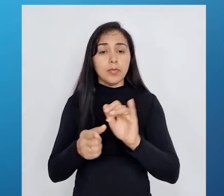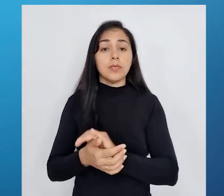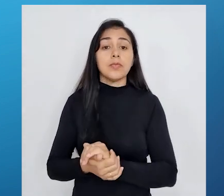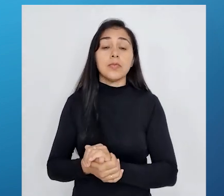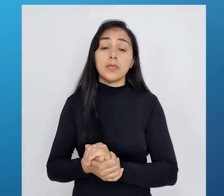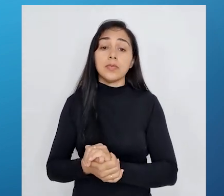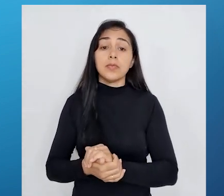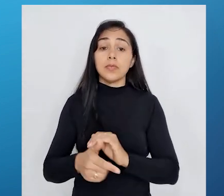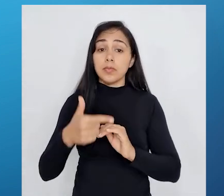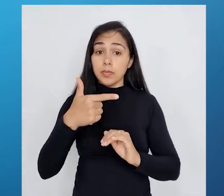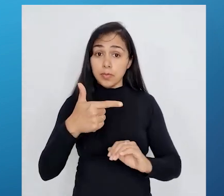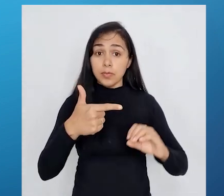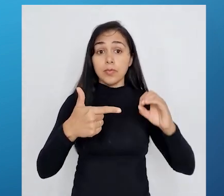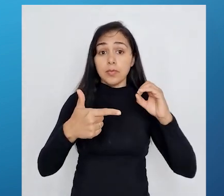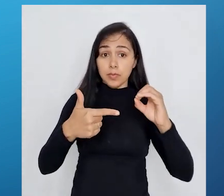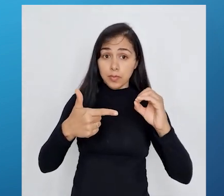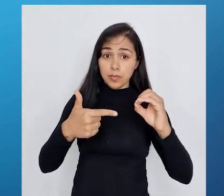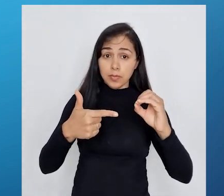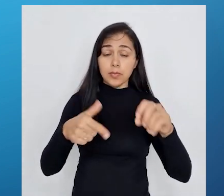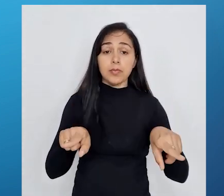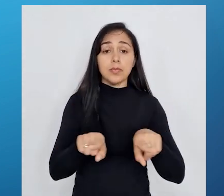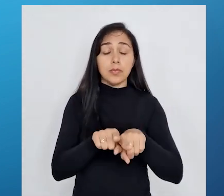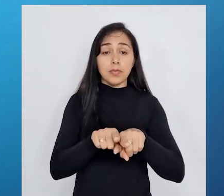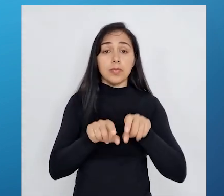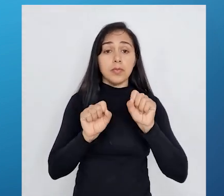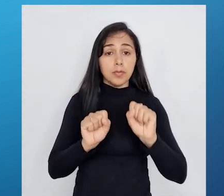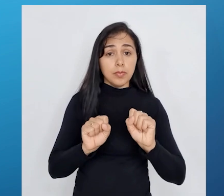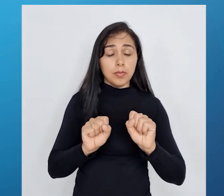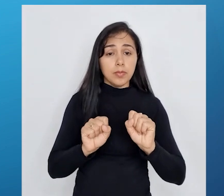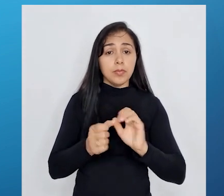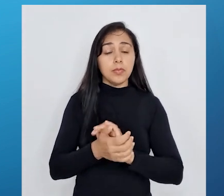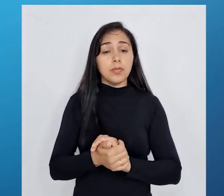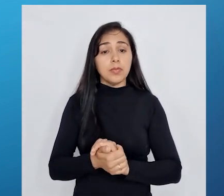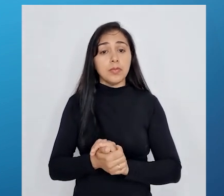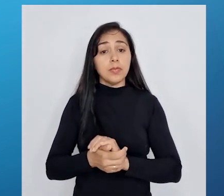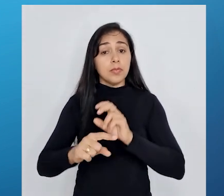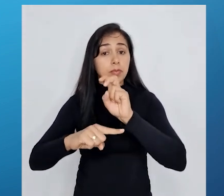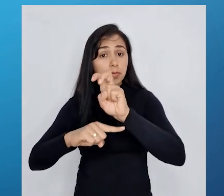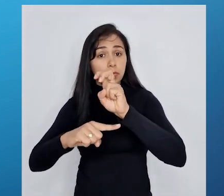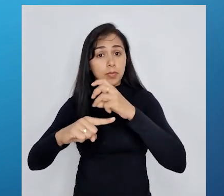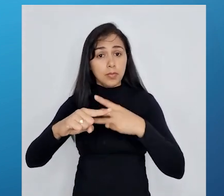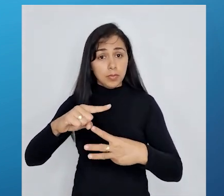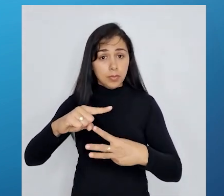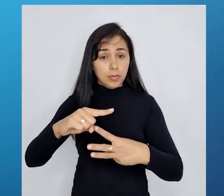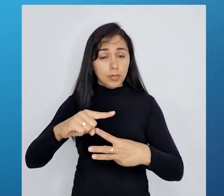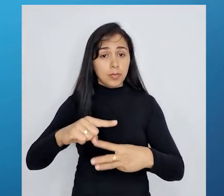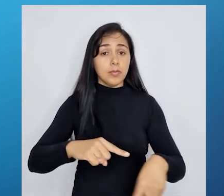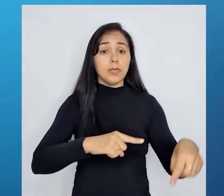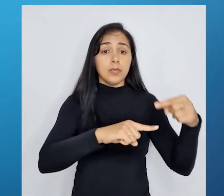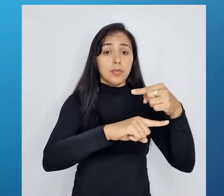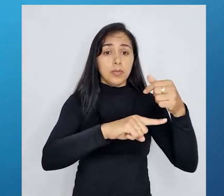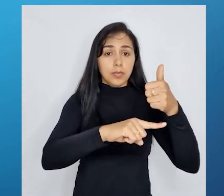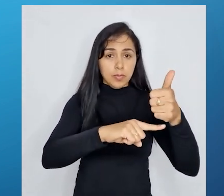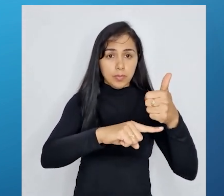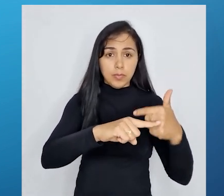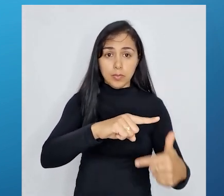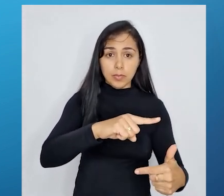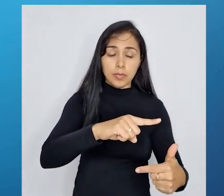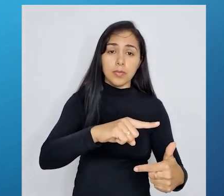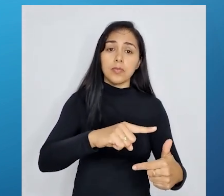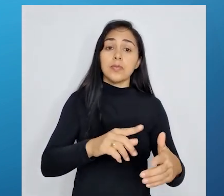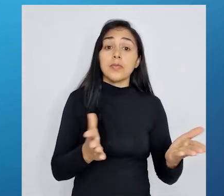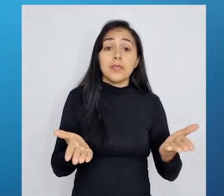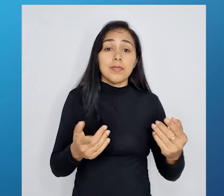0, e podemos ter a solução 5 sobre 3 e menos 1 sobre 2. Mas, professor, por